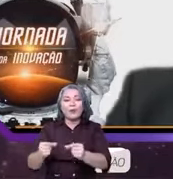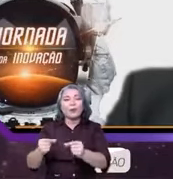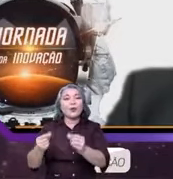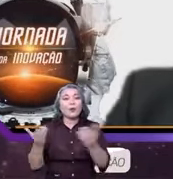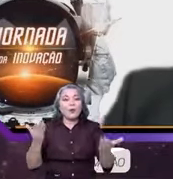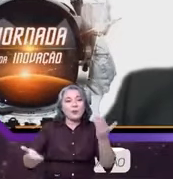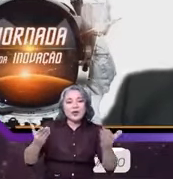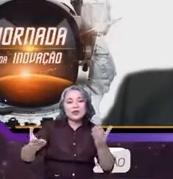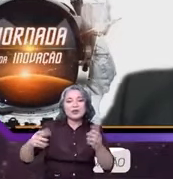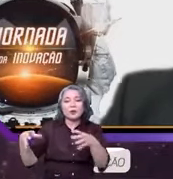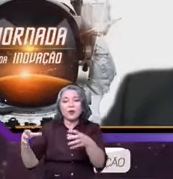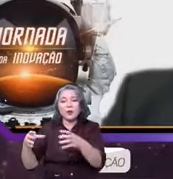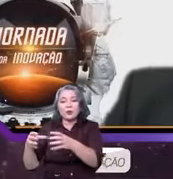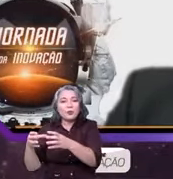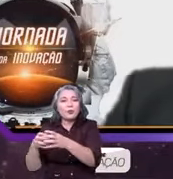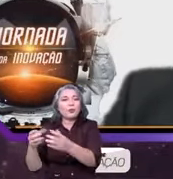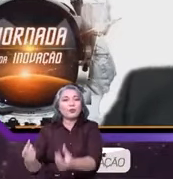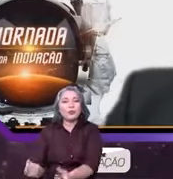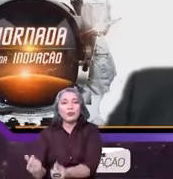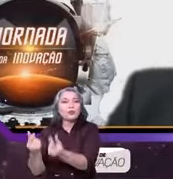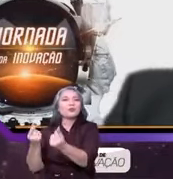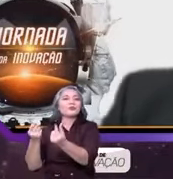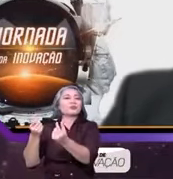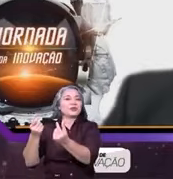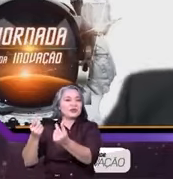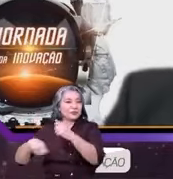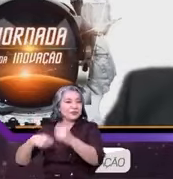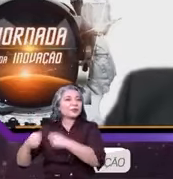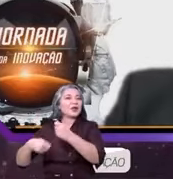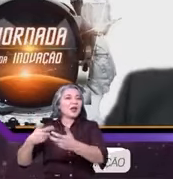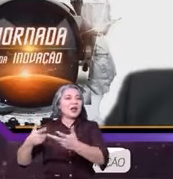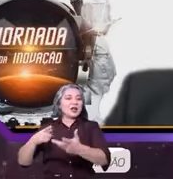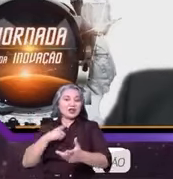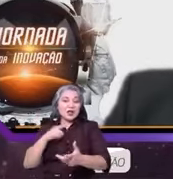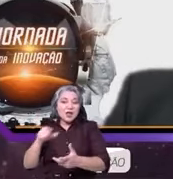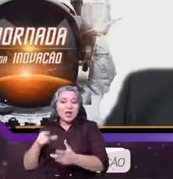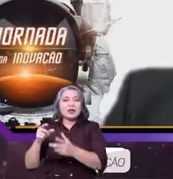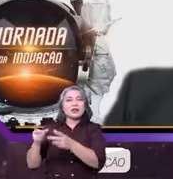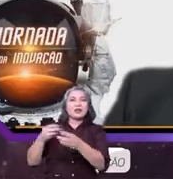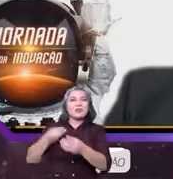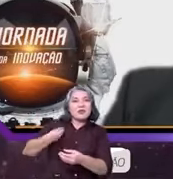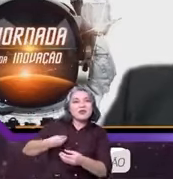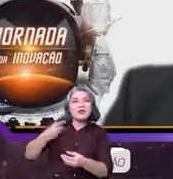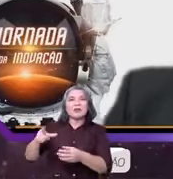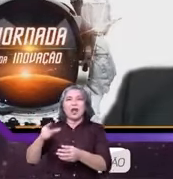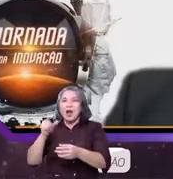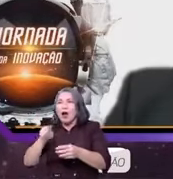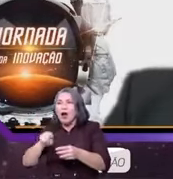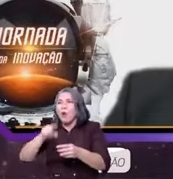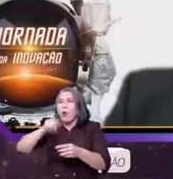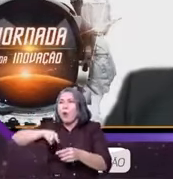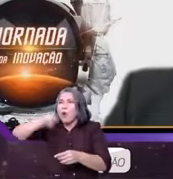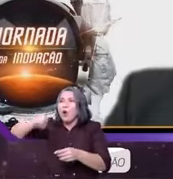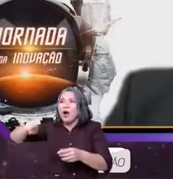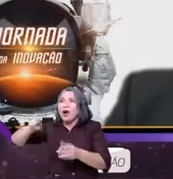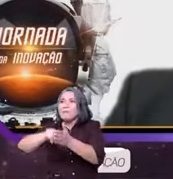mesmo, talvez por um outro motivo, que é a questão de risco financeiro, mas o segmento financeiro está